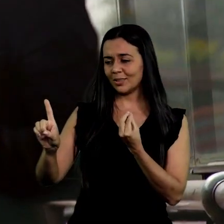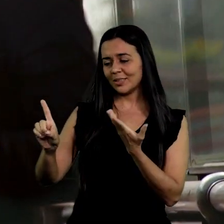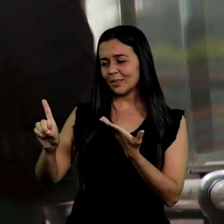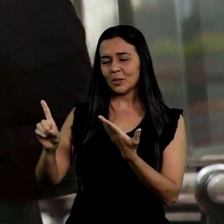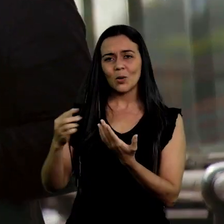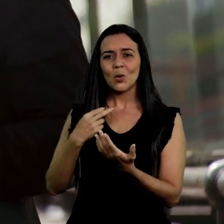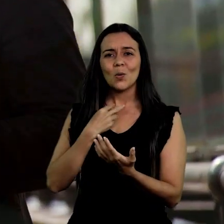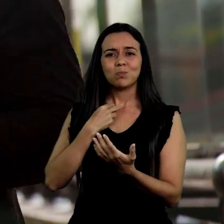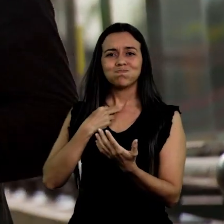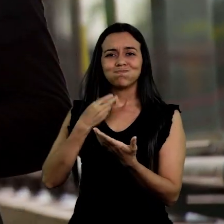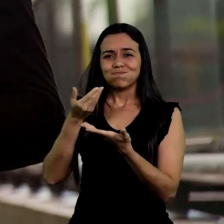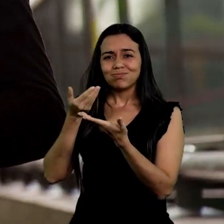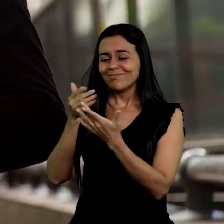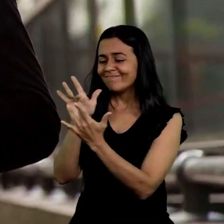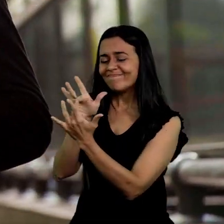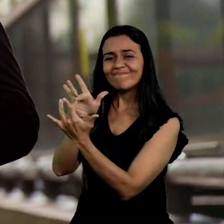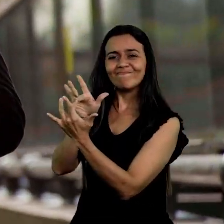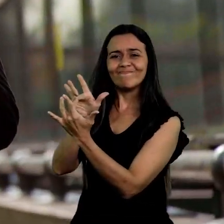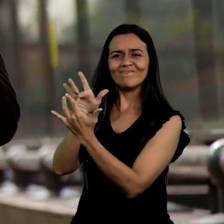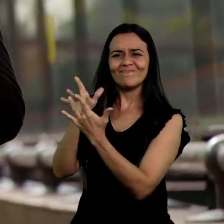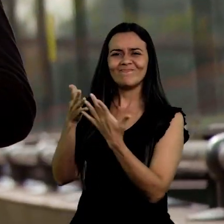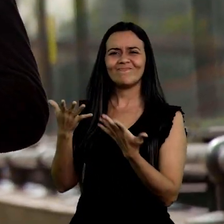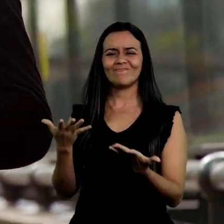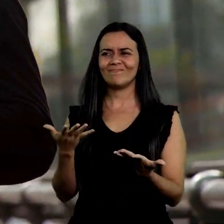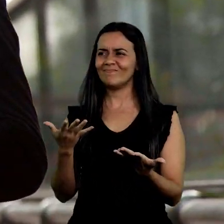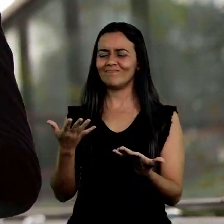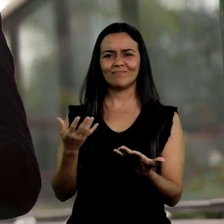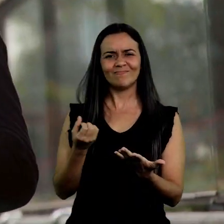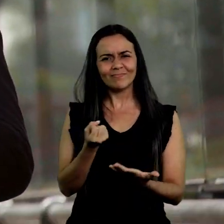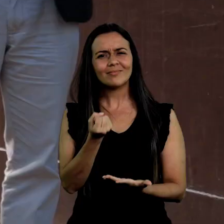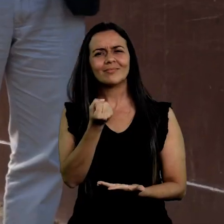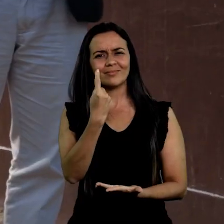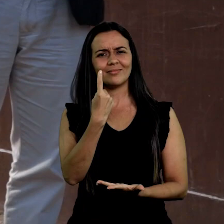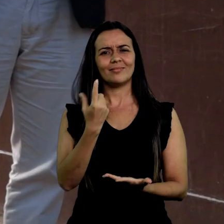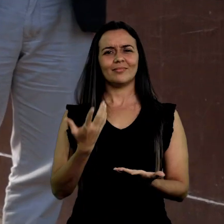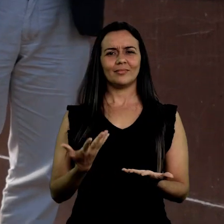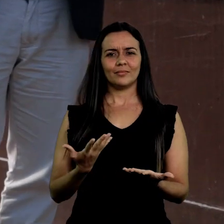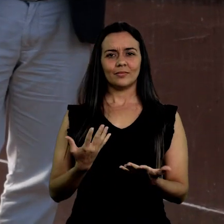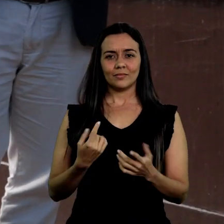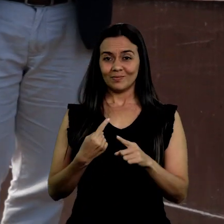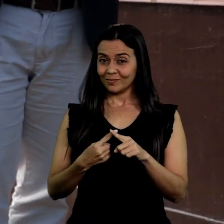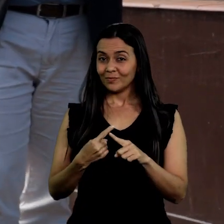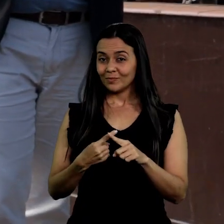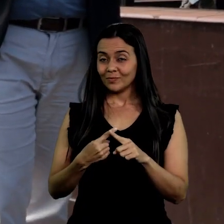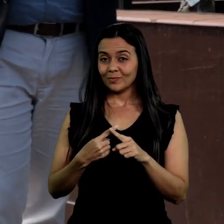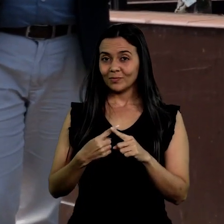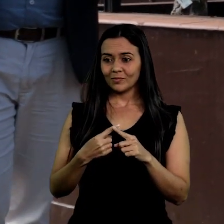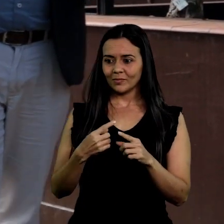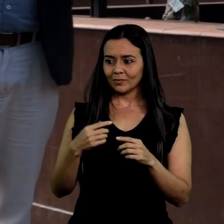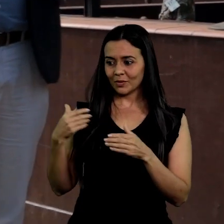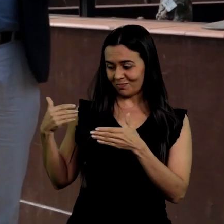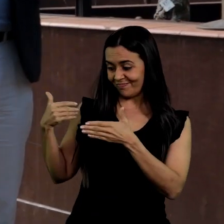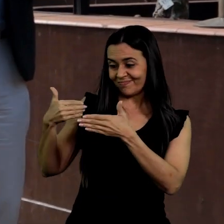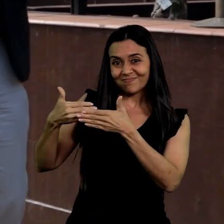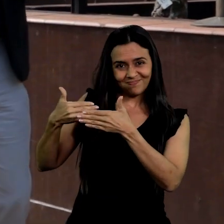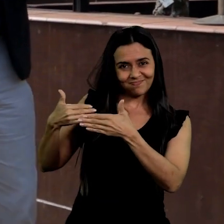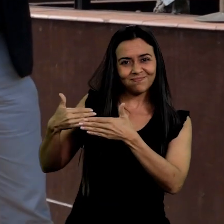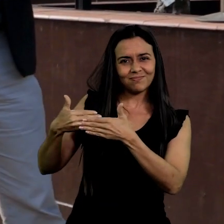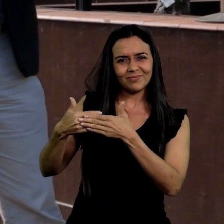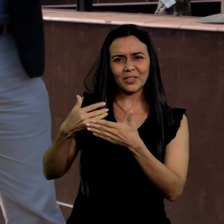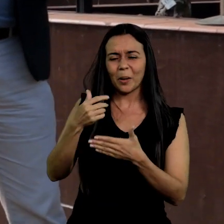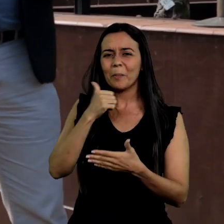de afeto longe, assim, né? Que é uma coisa muito paradoxal, né? E você via pais sofrendo, né? Os